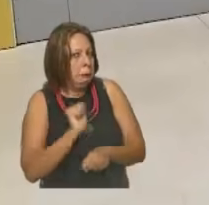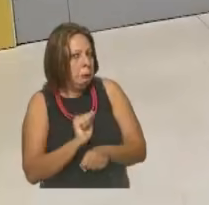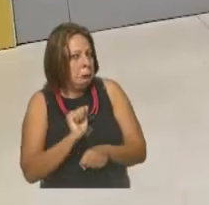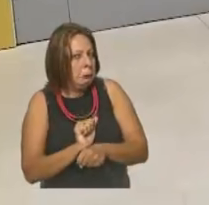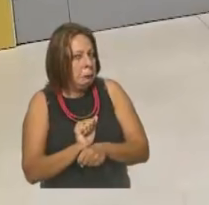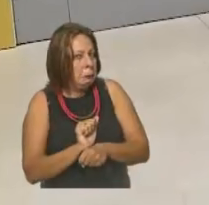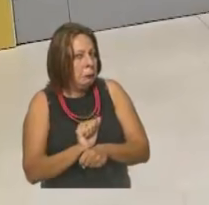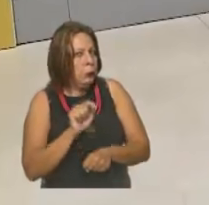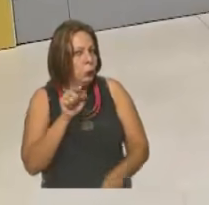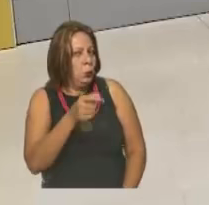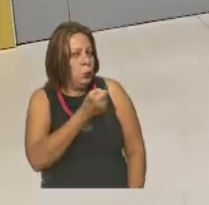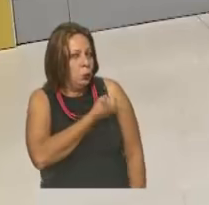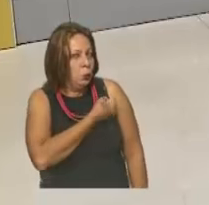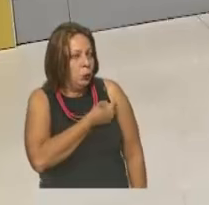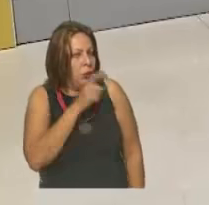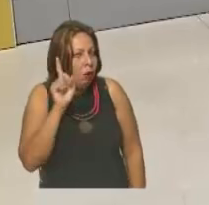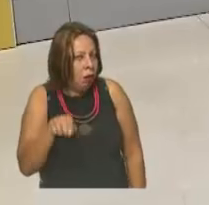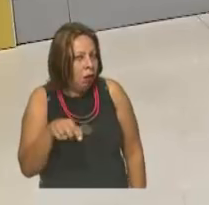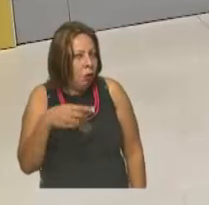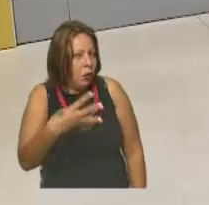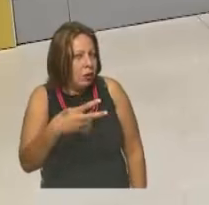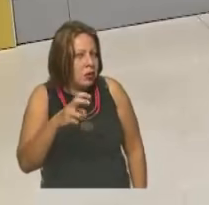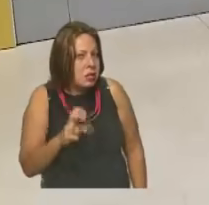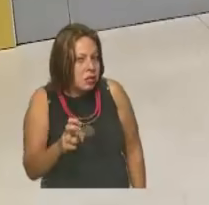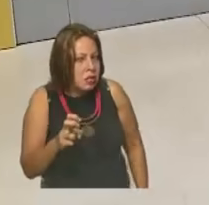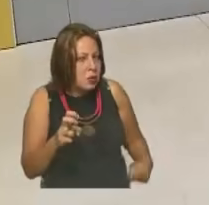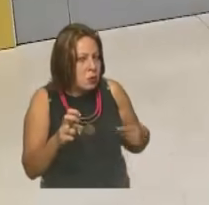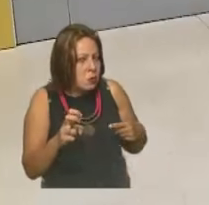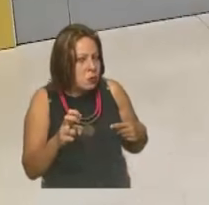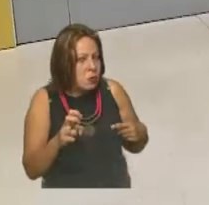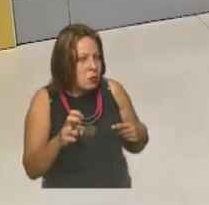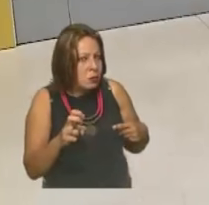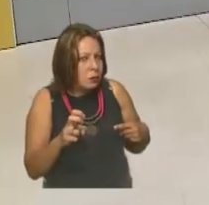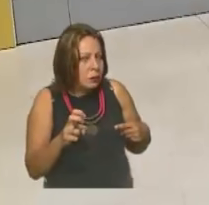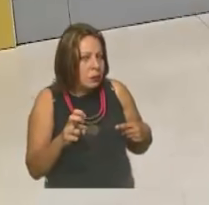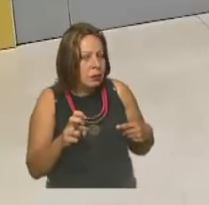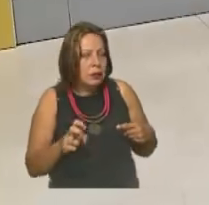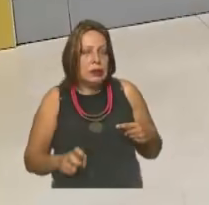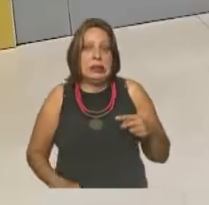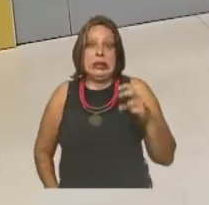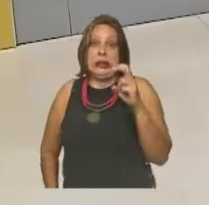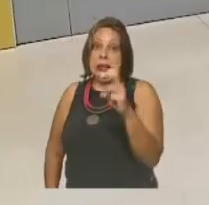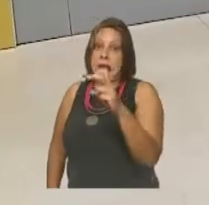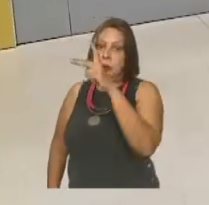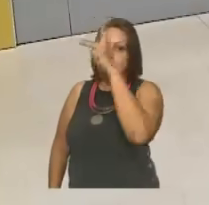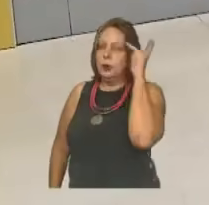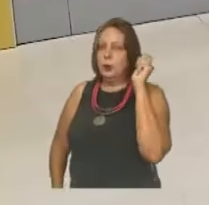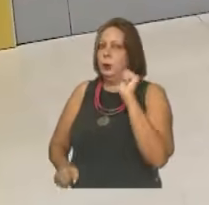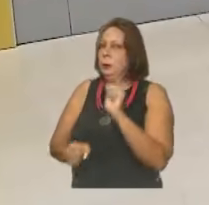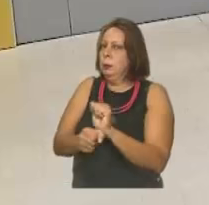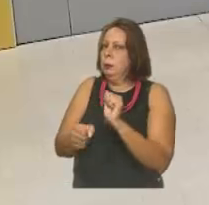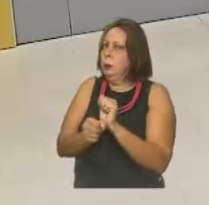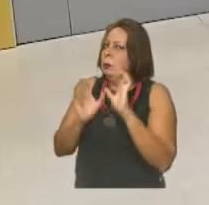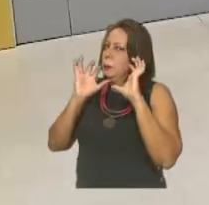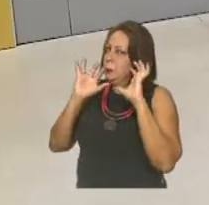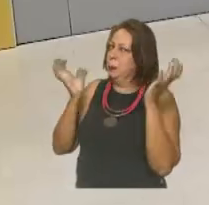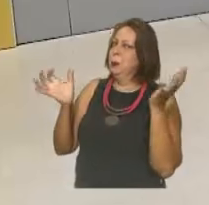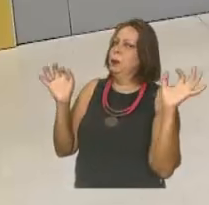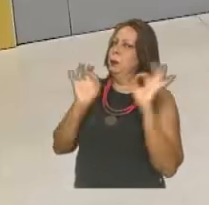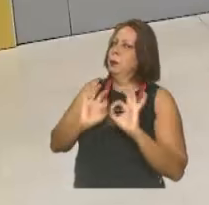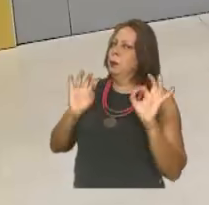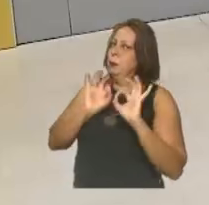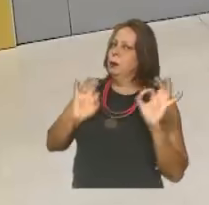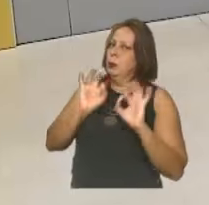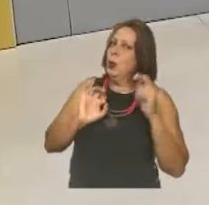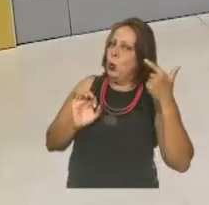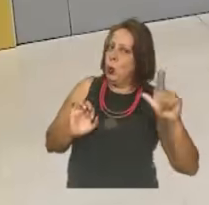por você? 45, hein, 45? 5 títulos na disputa, nada decidido ainda, chama mais